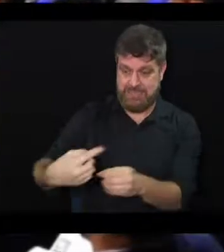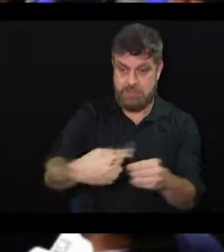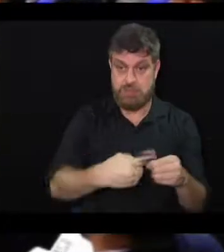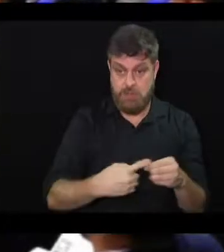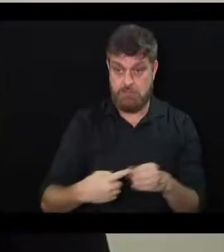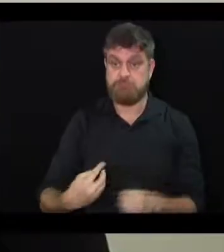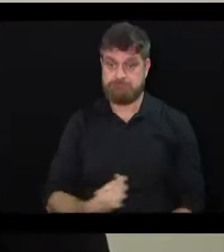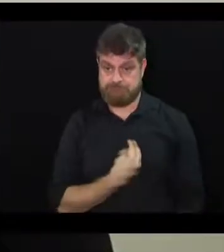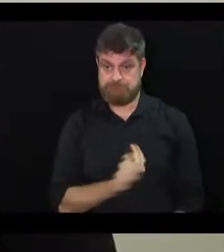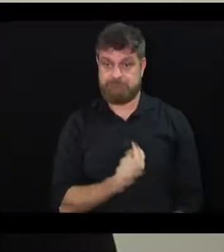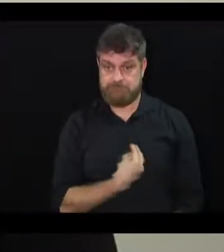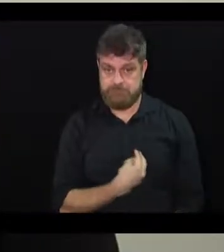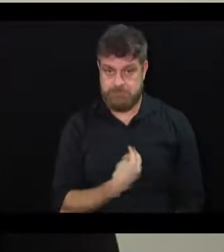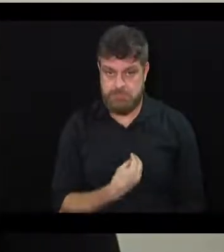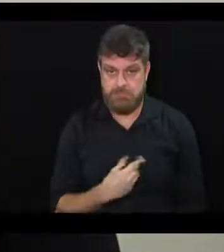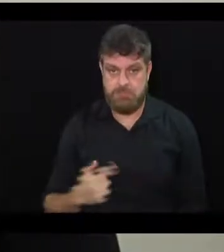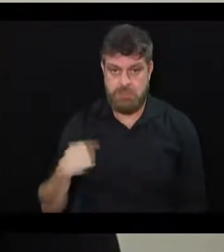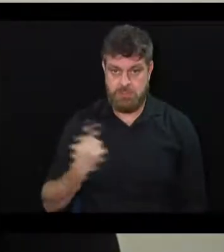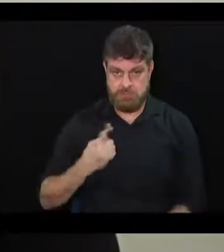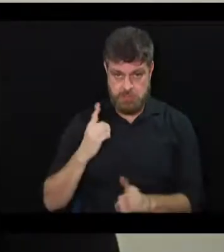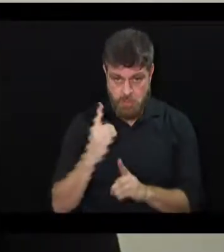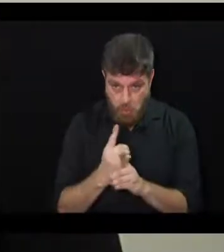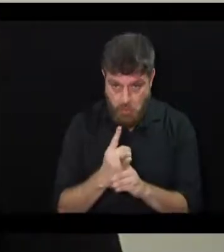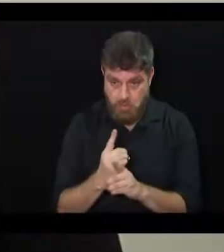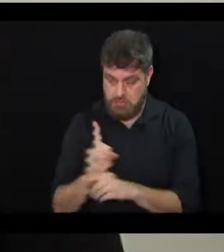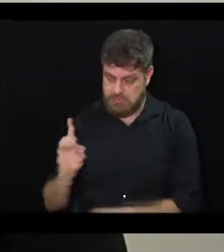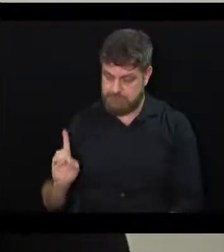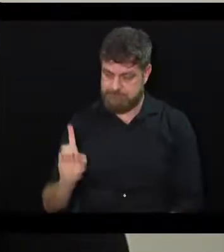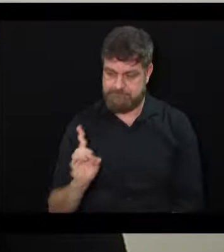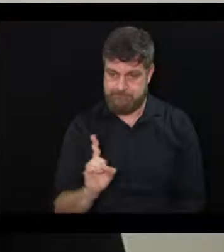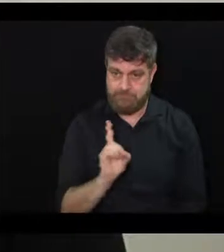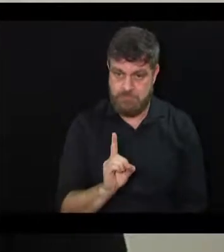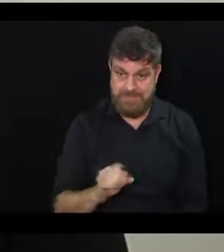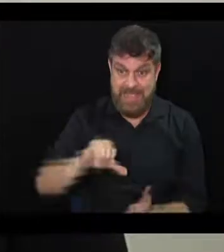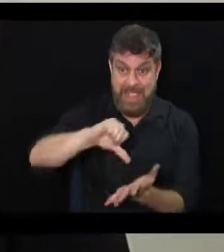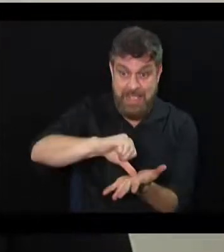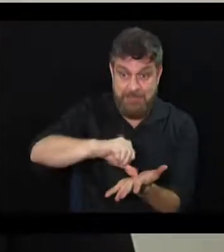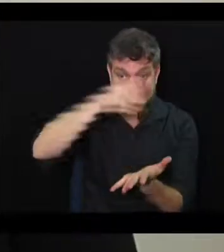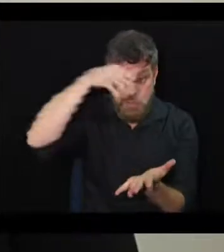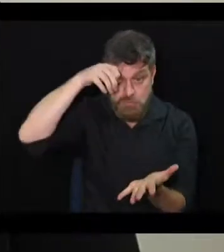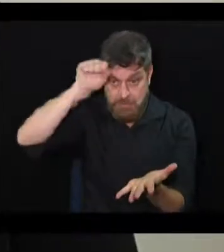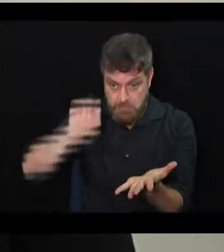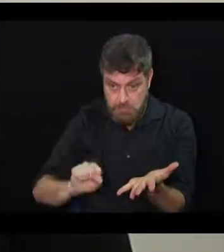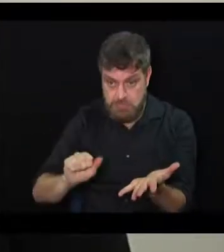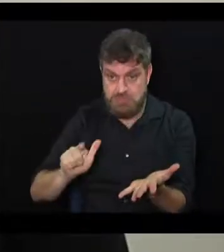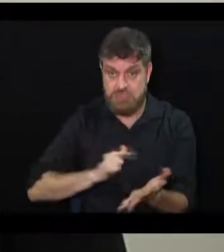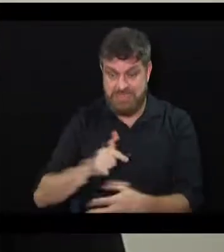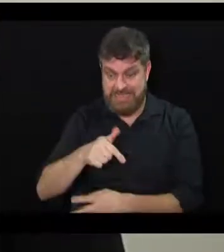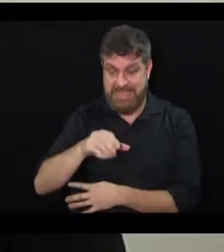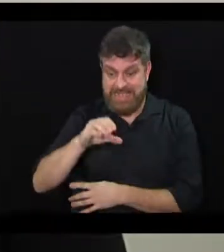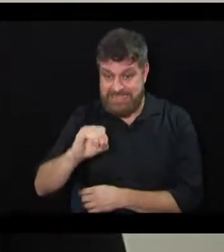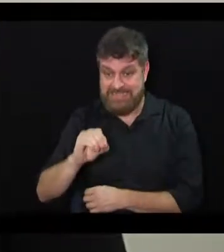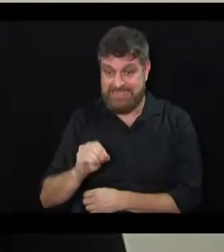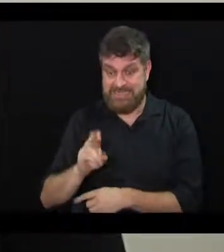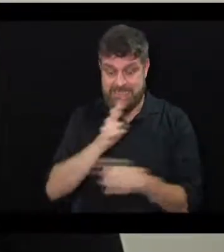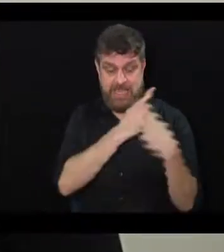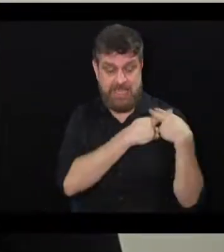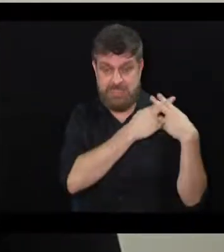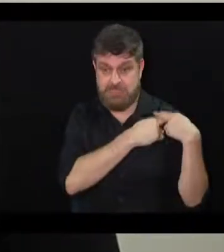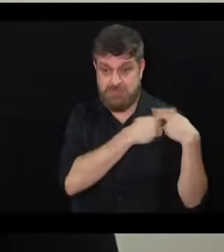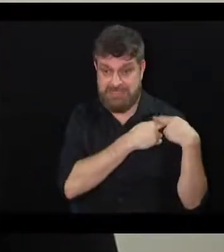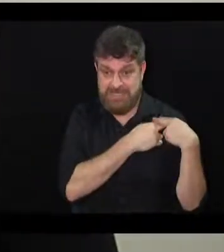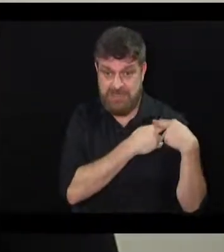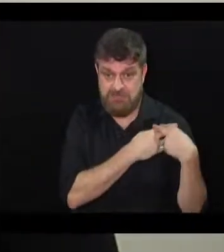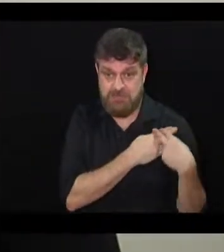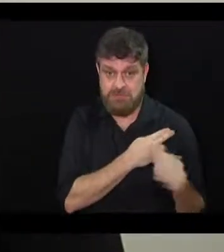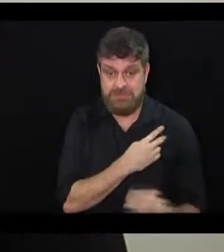do encontro. Nesse encontro que a gente esteve lá em Campo Grande, tínhamos 70 dirigentes de escolas de 18 estados